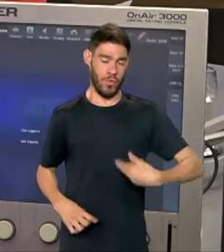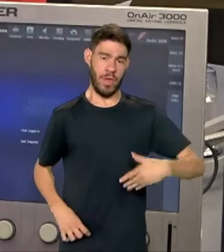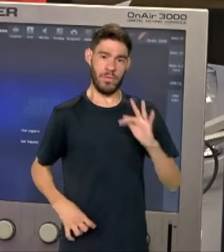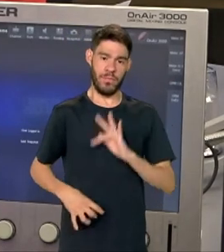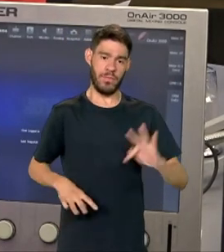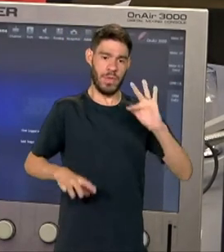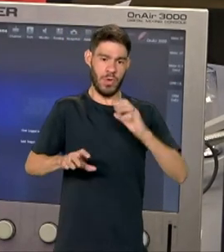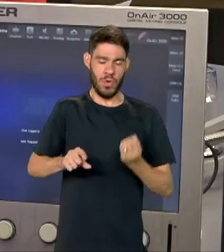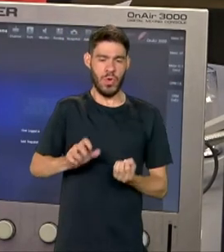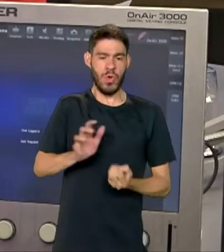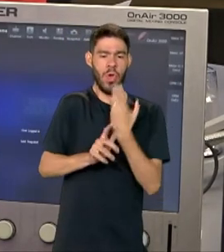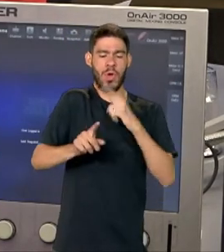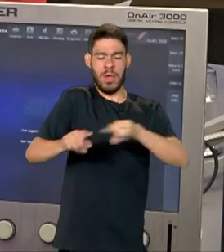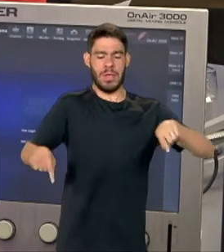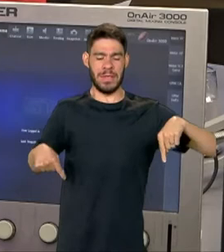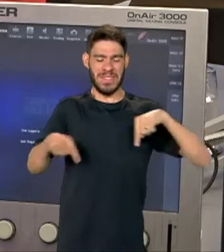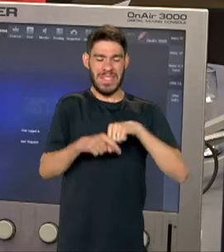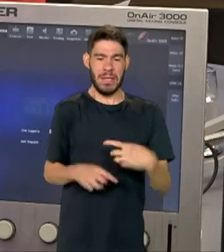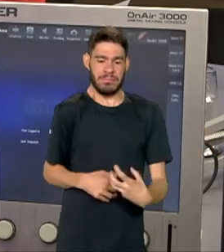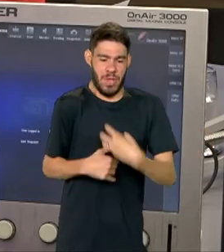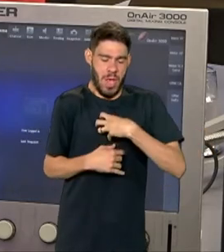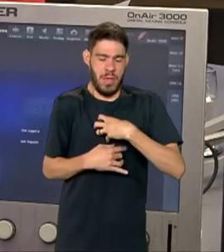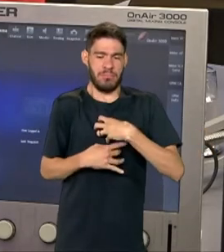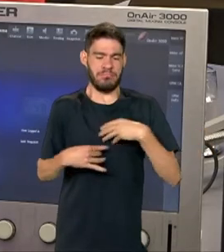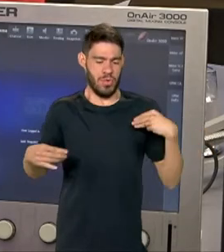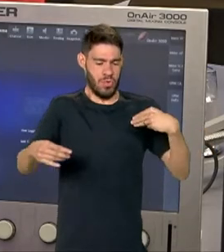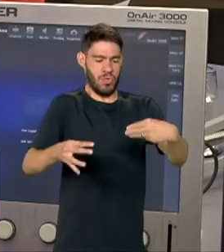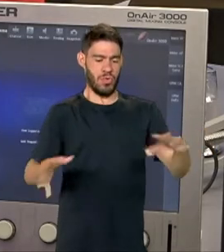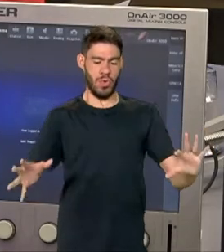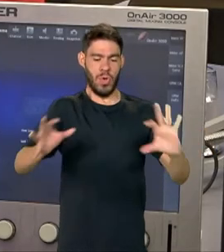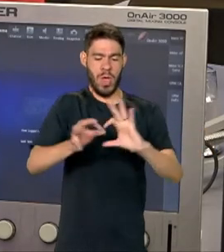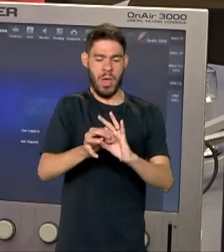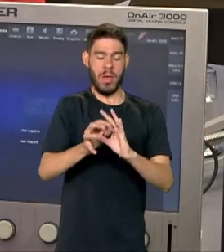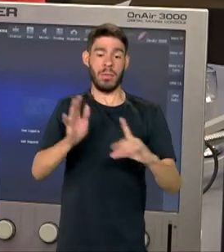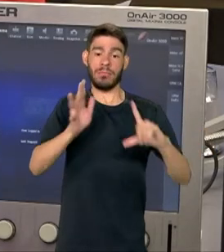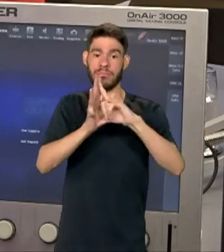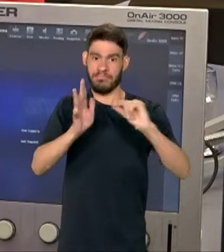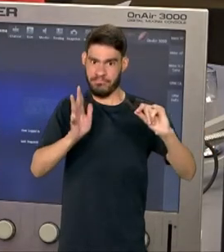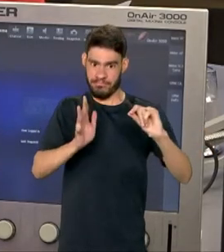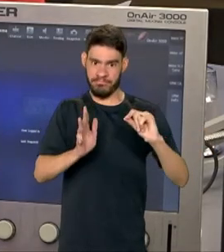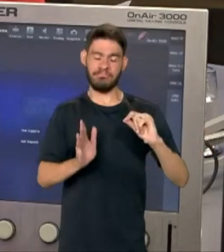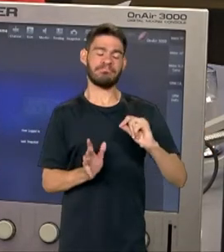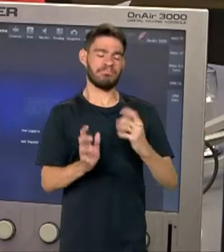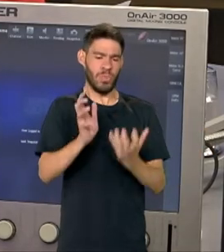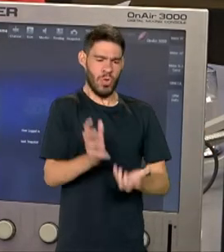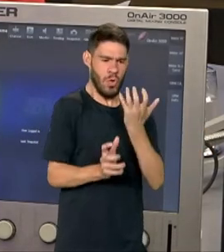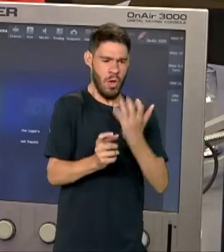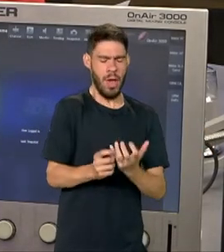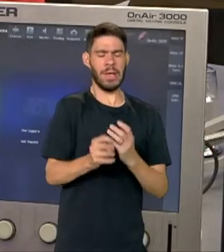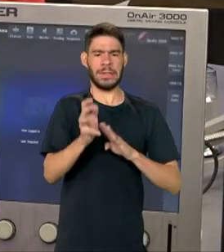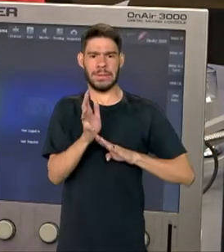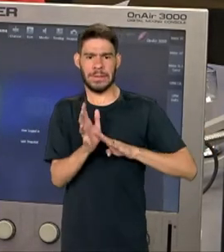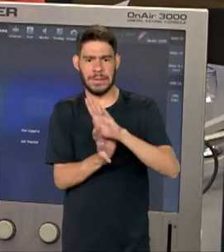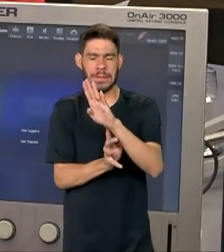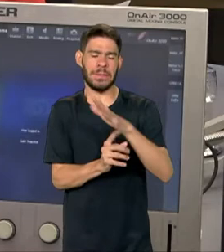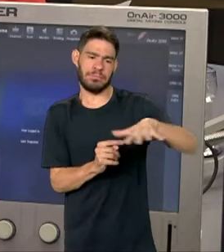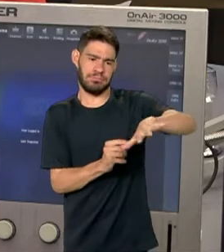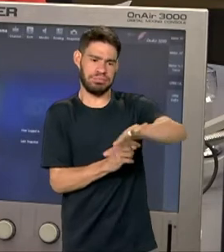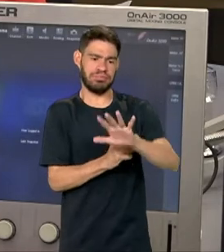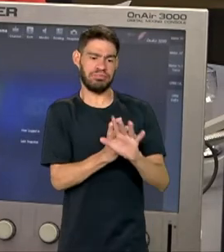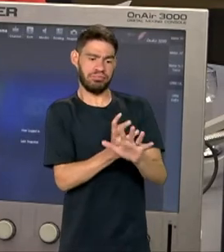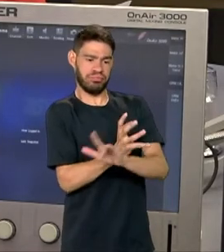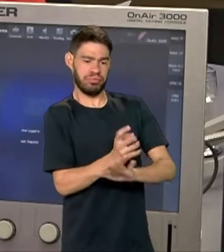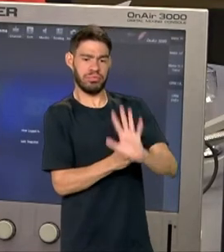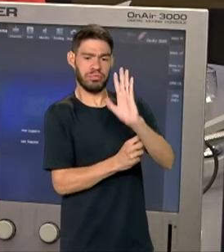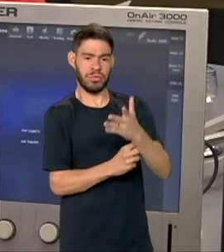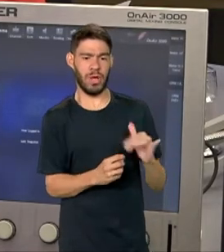uma sala de situação envolvendo vários ministérios no Palácio do Planalto. Os incêndios recordes no bioma já mobilizam